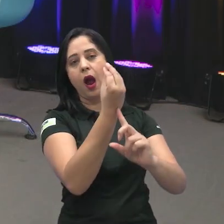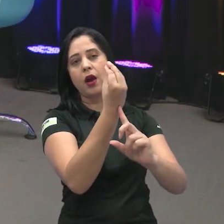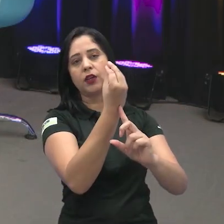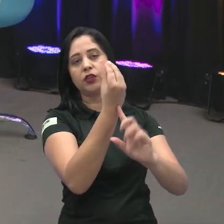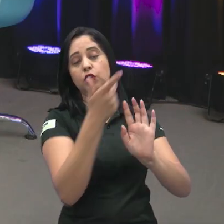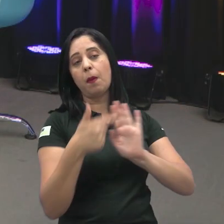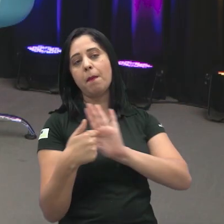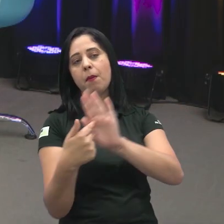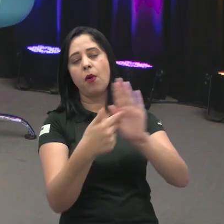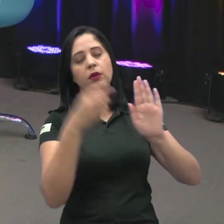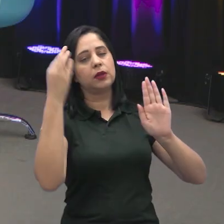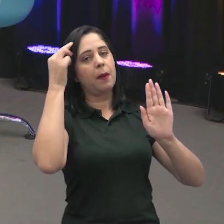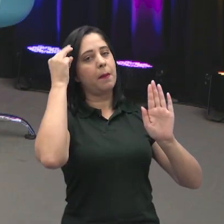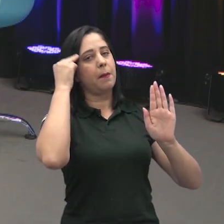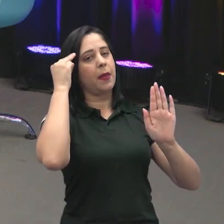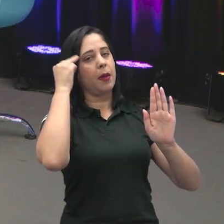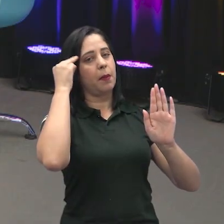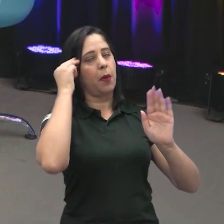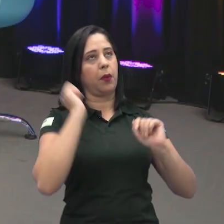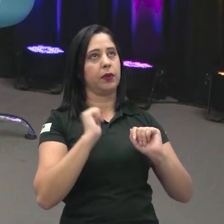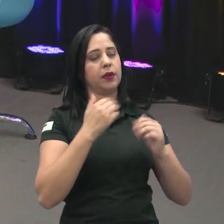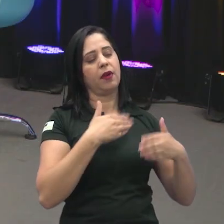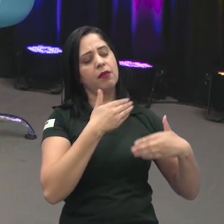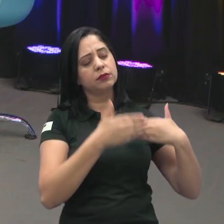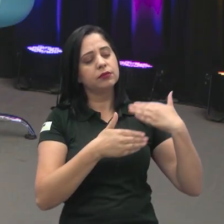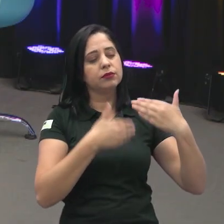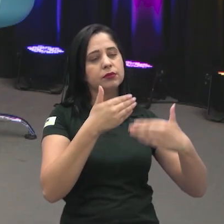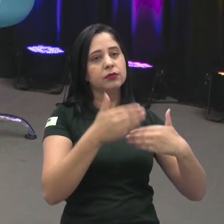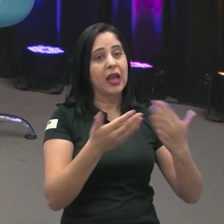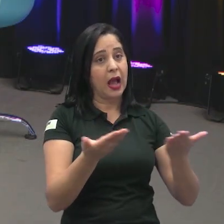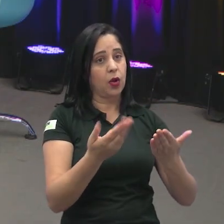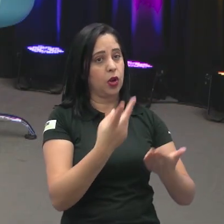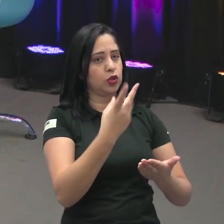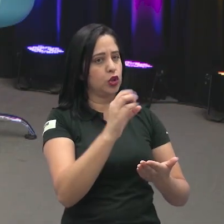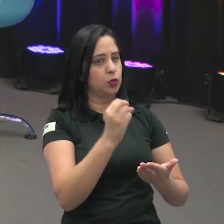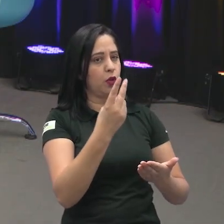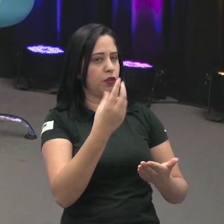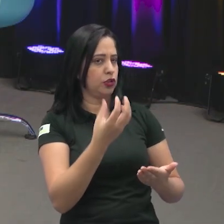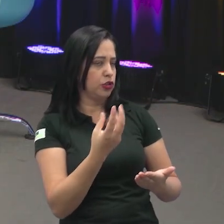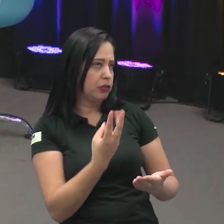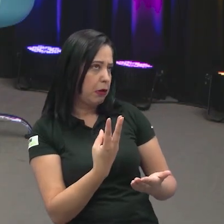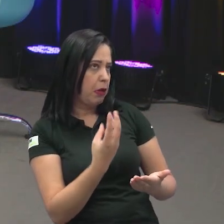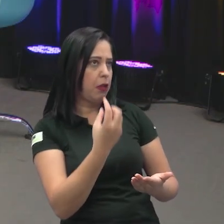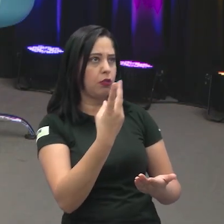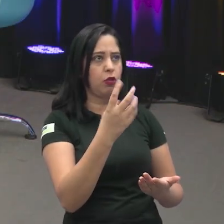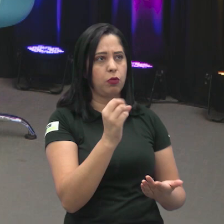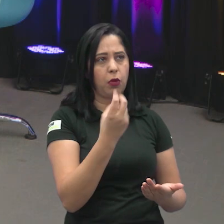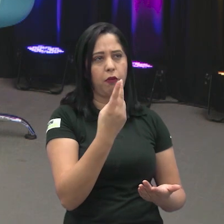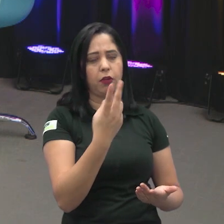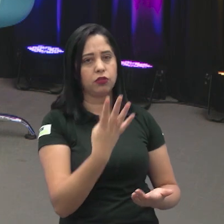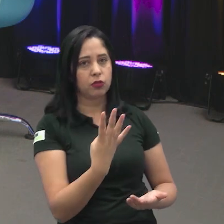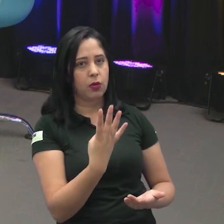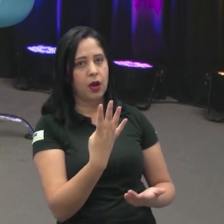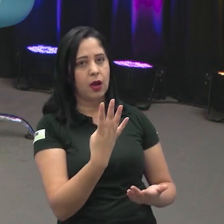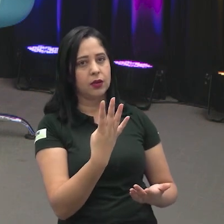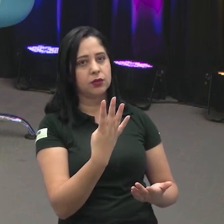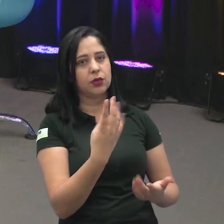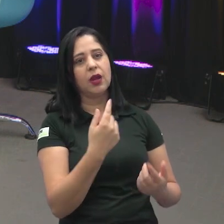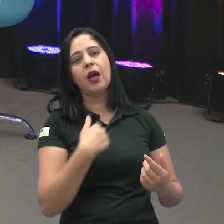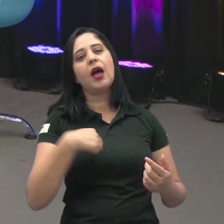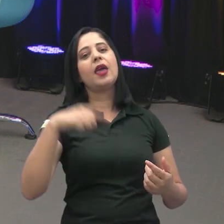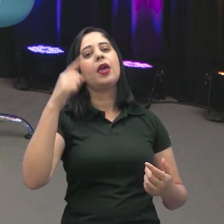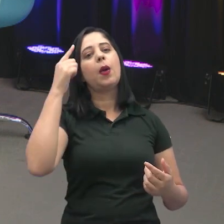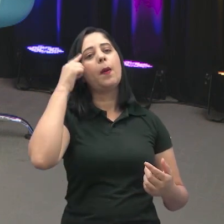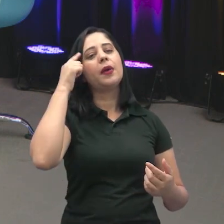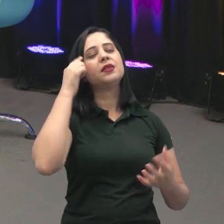Então, daquele tempo, eu ainda agora em 23, 24, trouxe aquela coisa